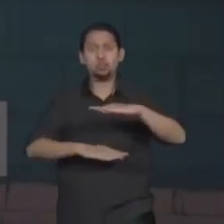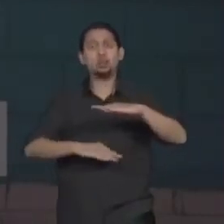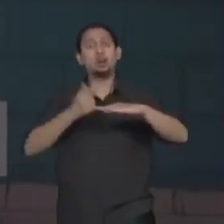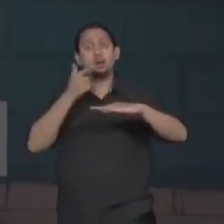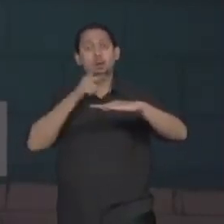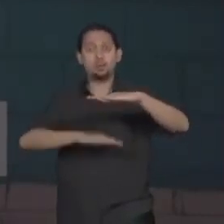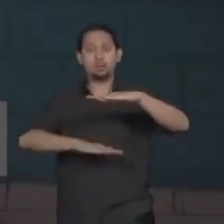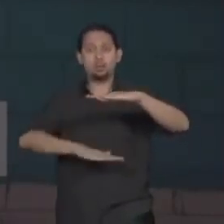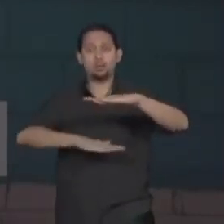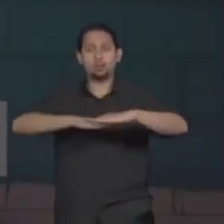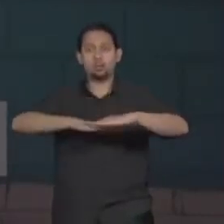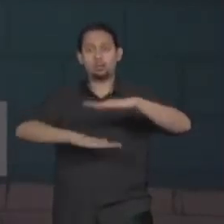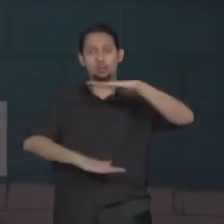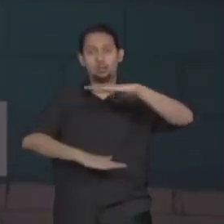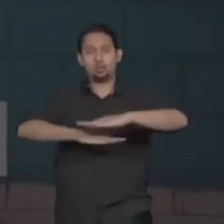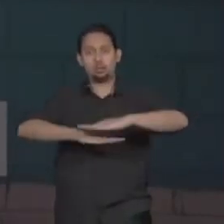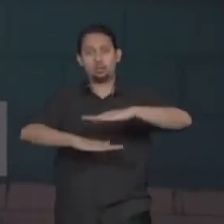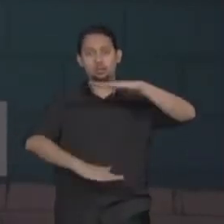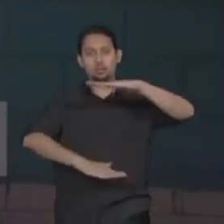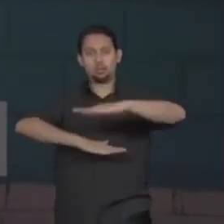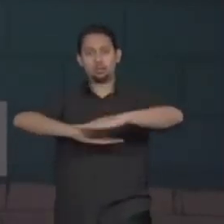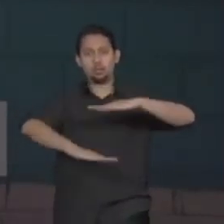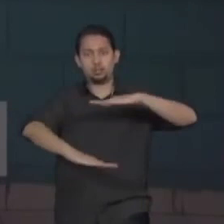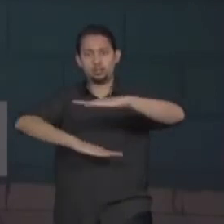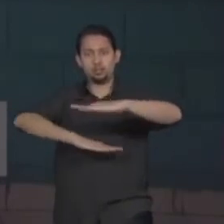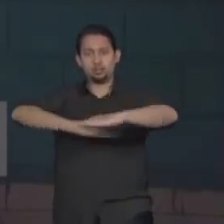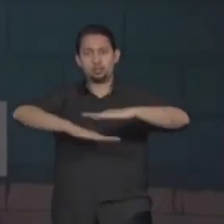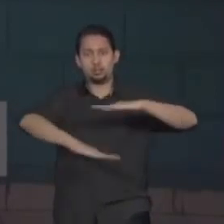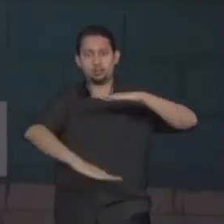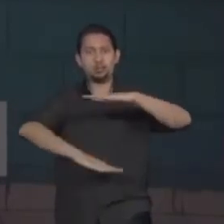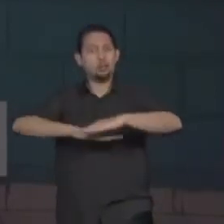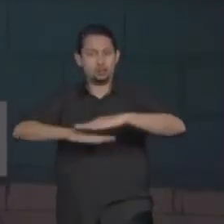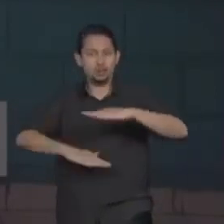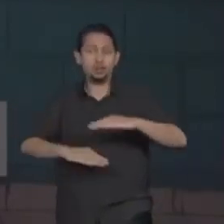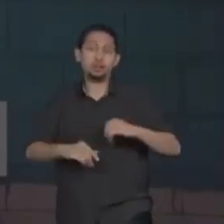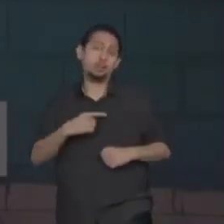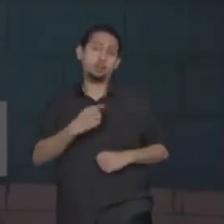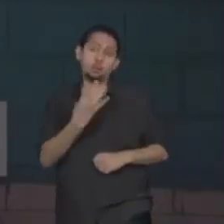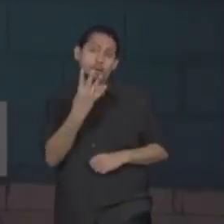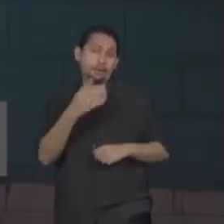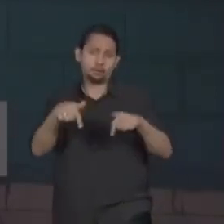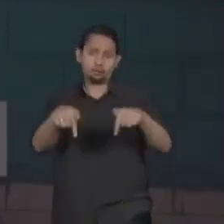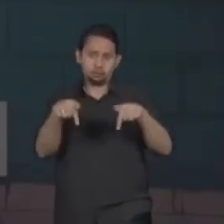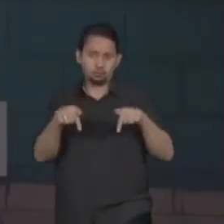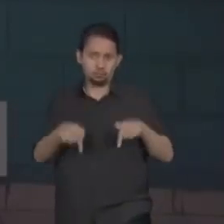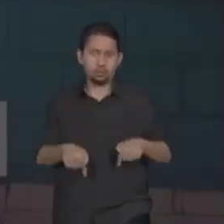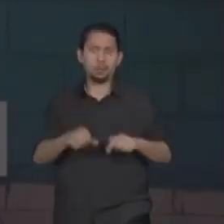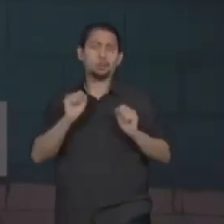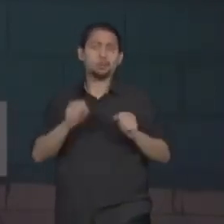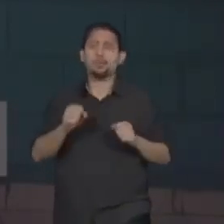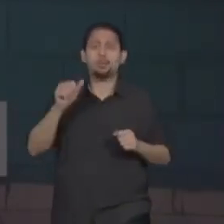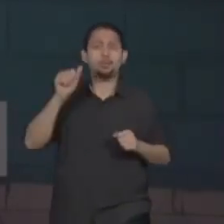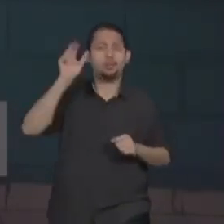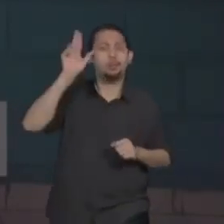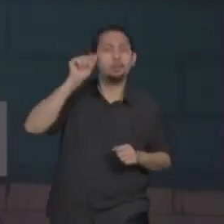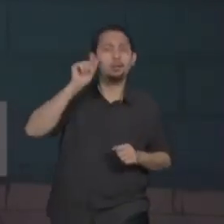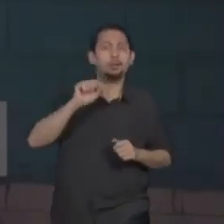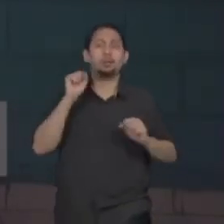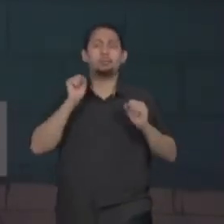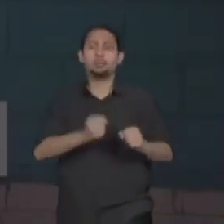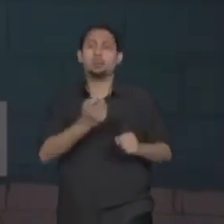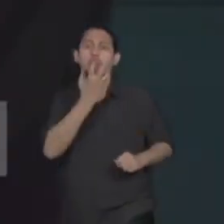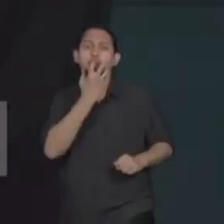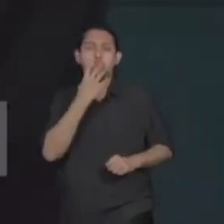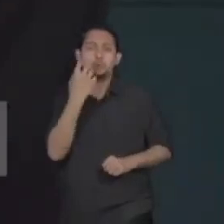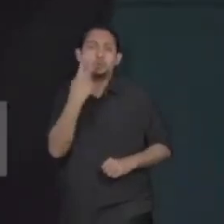um robô quadrúpede. Você vai pôr o nome que você quiser nele. Ele pode ser um cavalo, pode ser um cachorro, você que